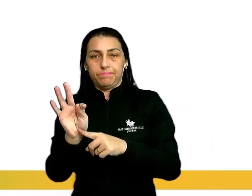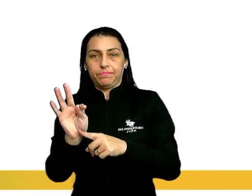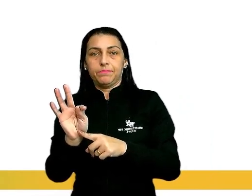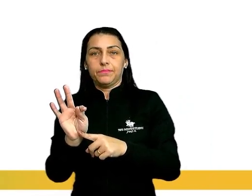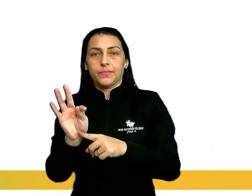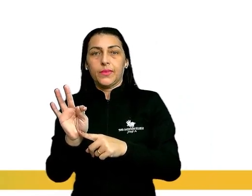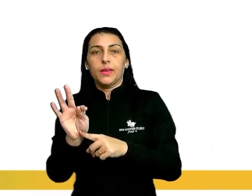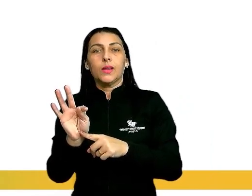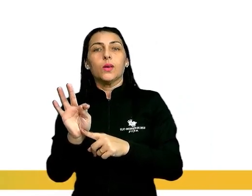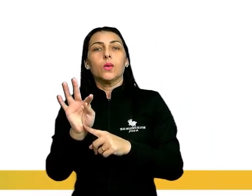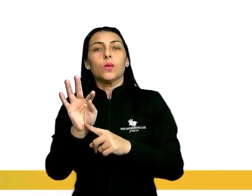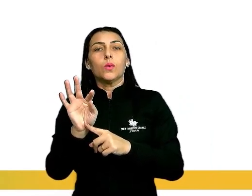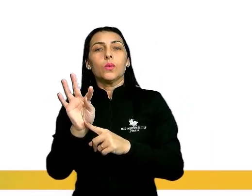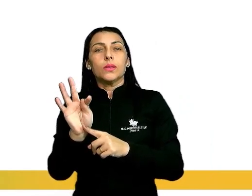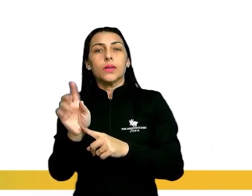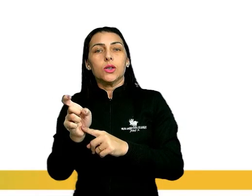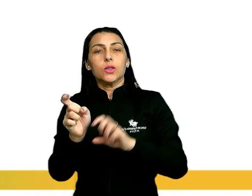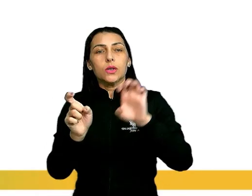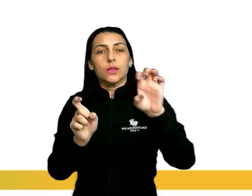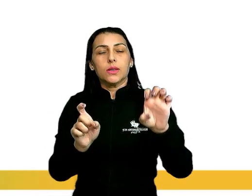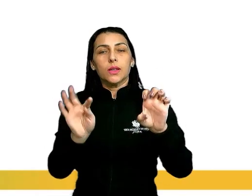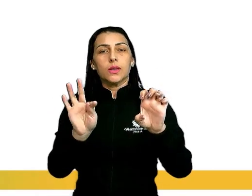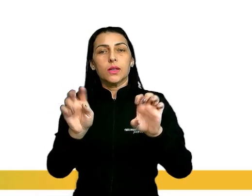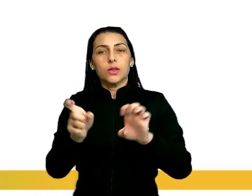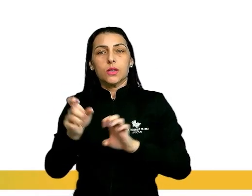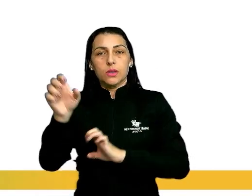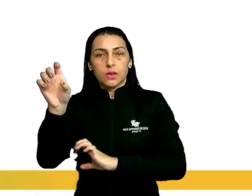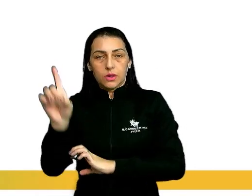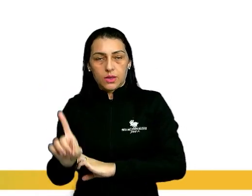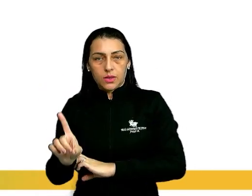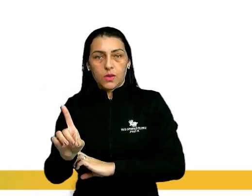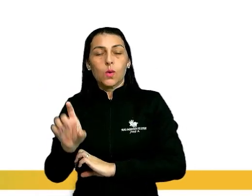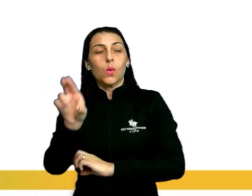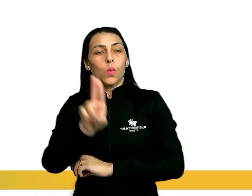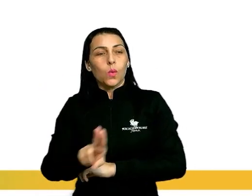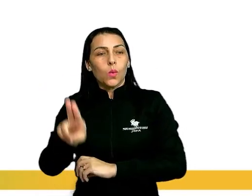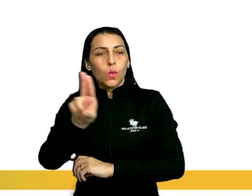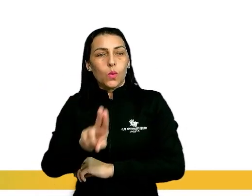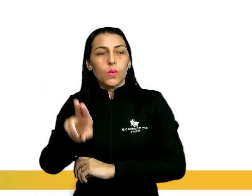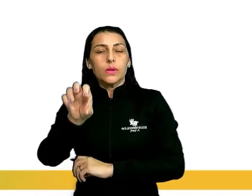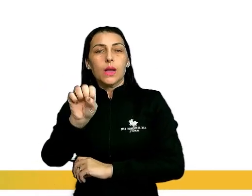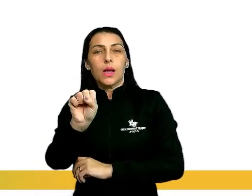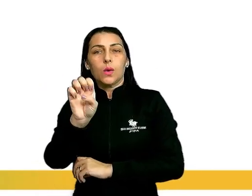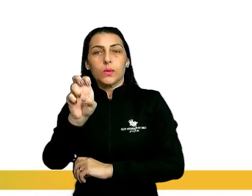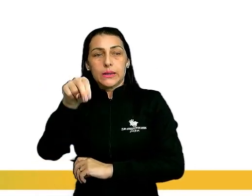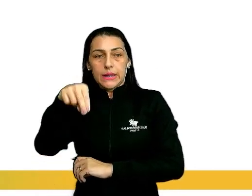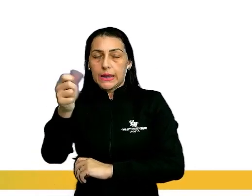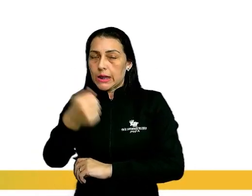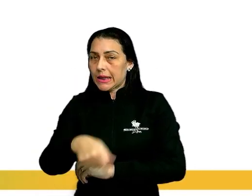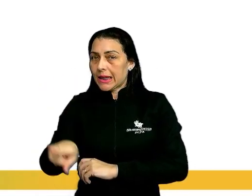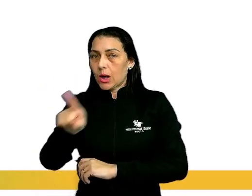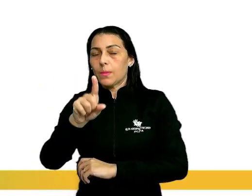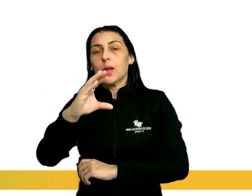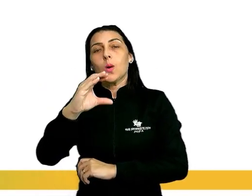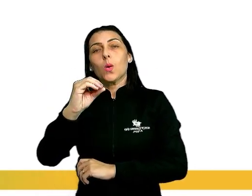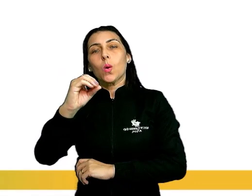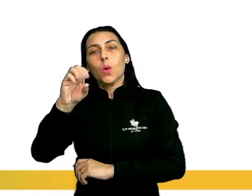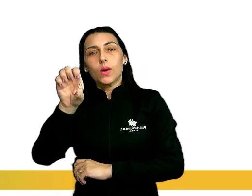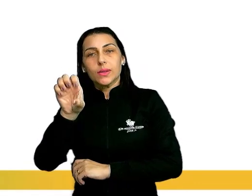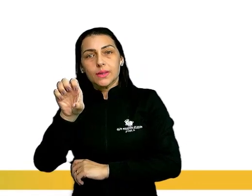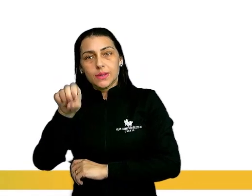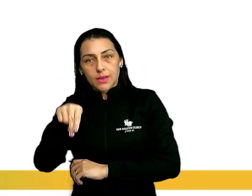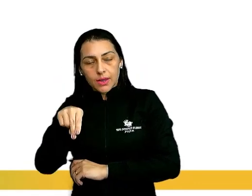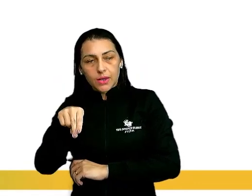o tx da esquerda o tx da direita nós vamos usar o seno não vai ser preciso usar o cosseno apenas o seno de 10